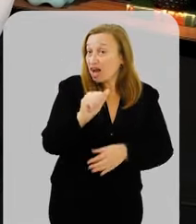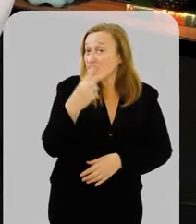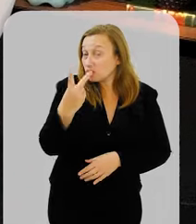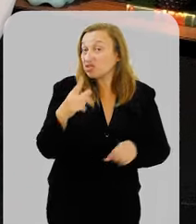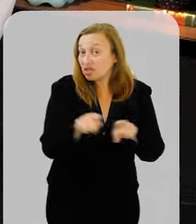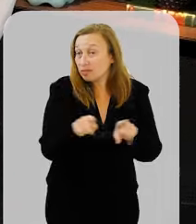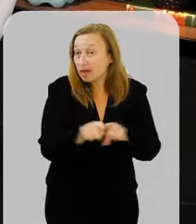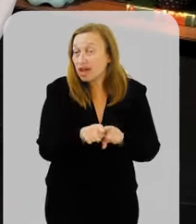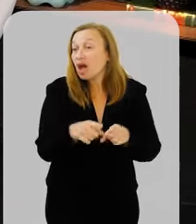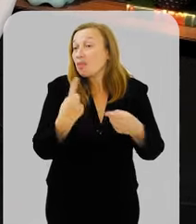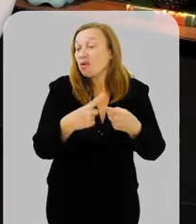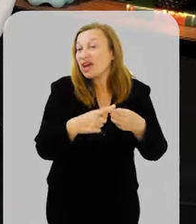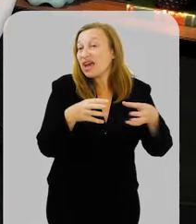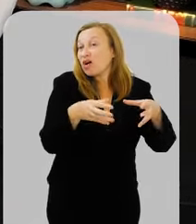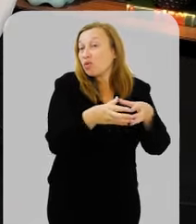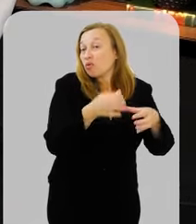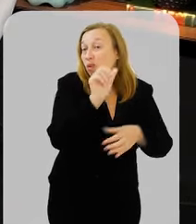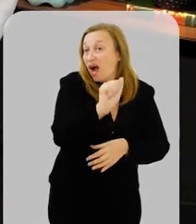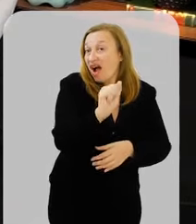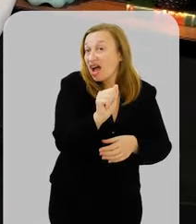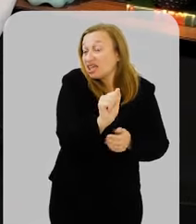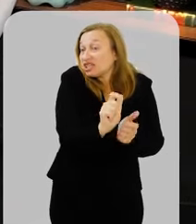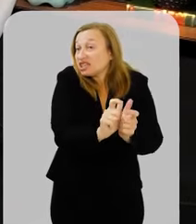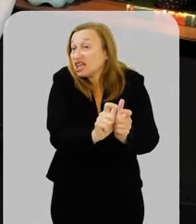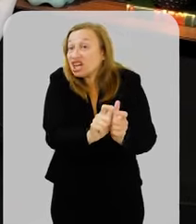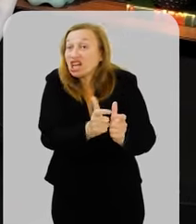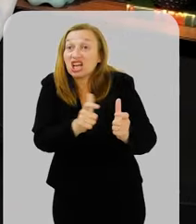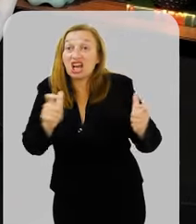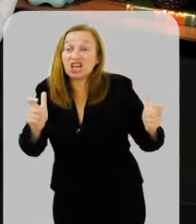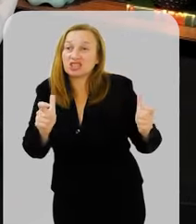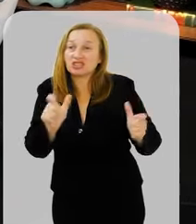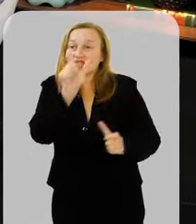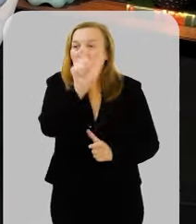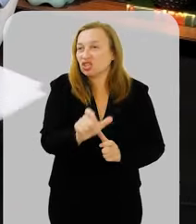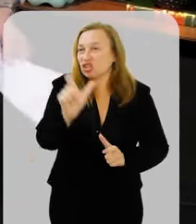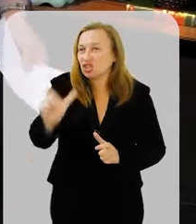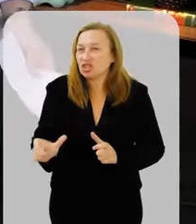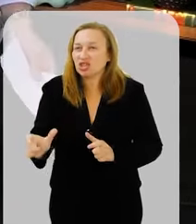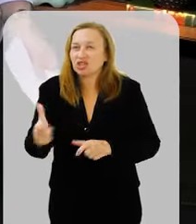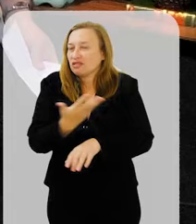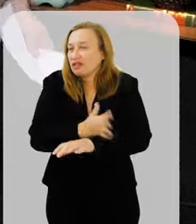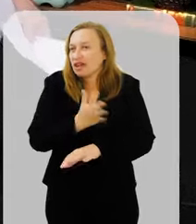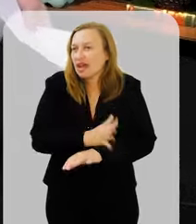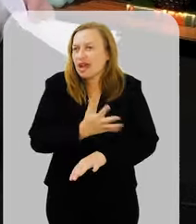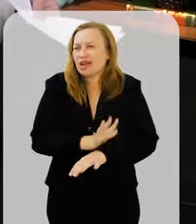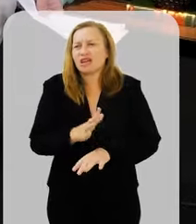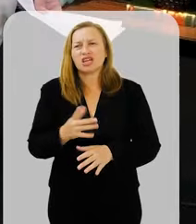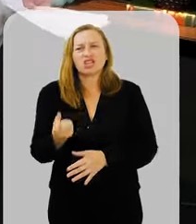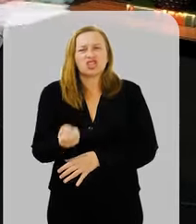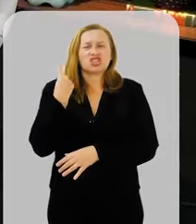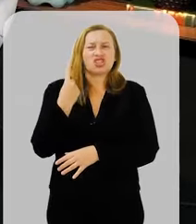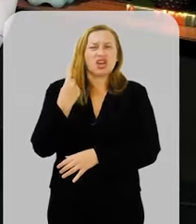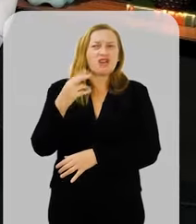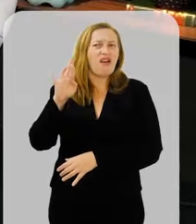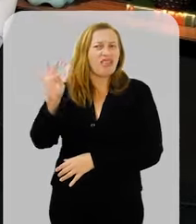Então, vamos trazer mais, porque a Série A está recheada. Parece que debaixo desse angu tem caroço, Renato